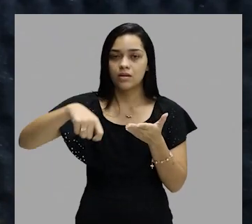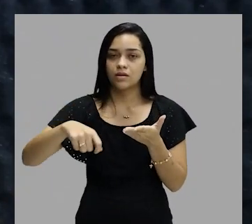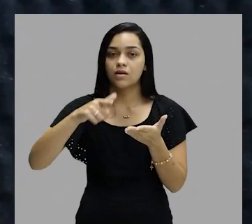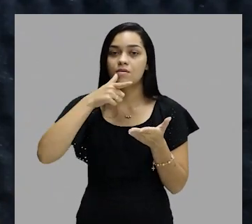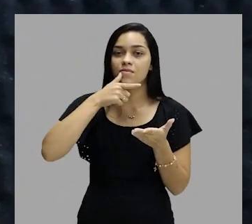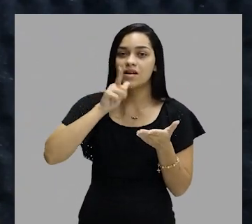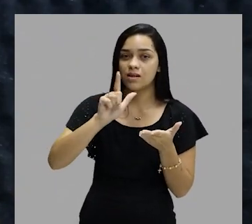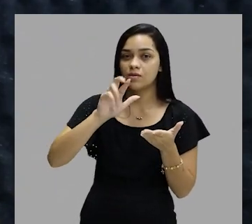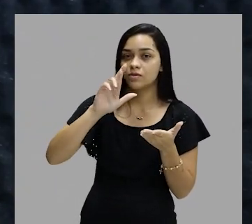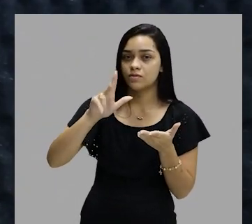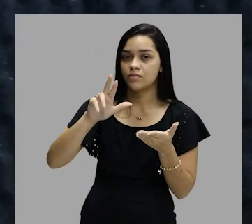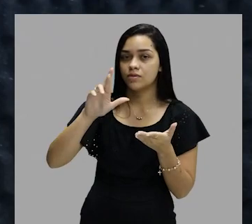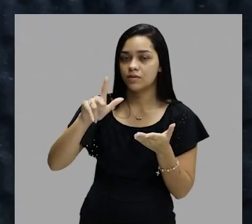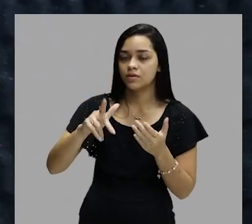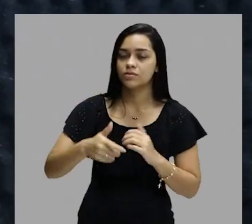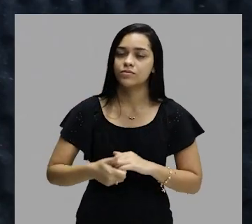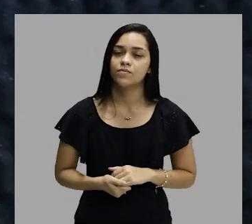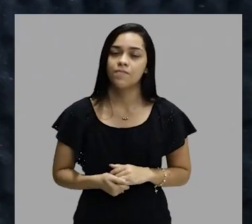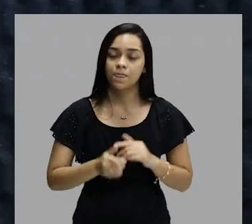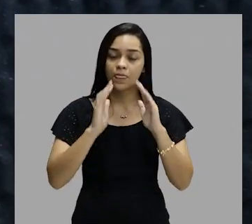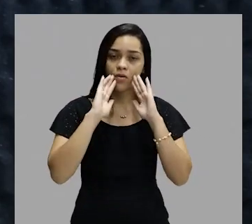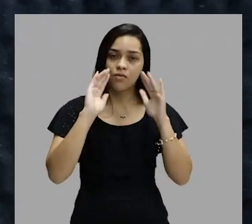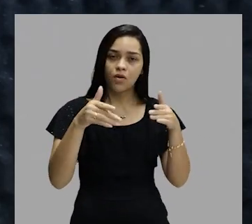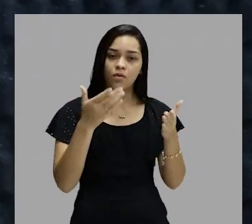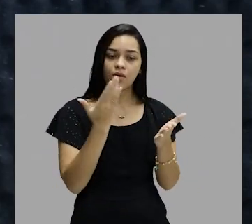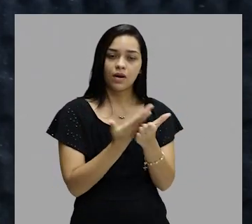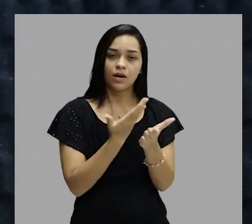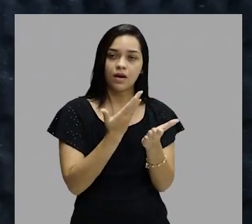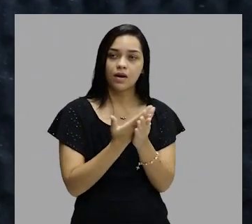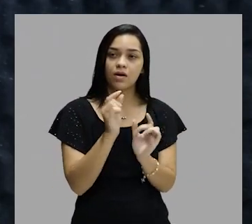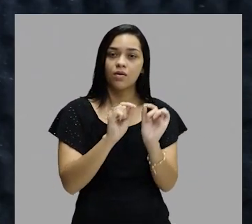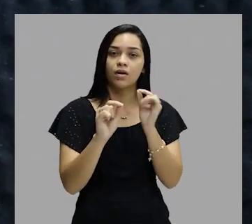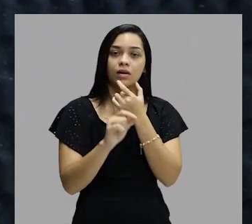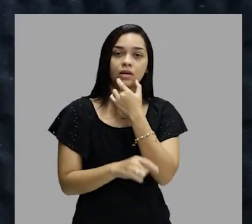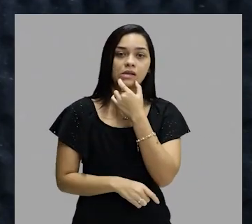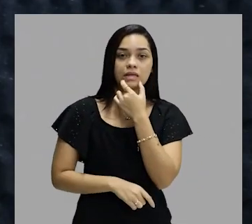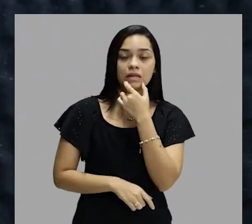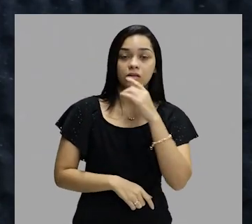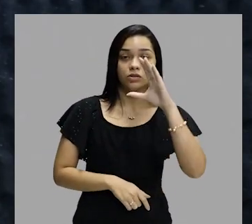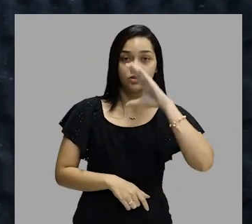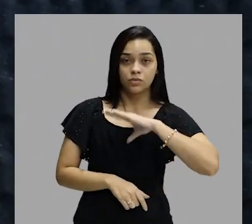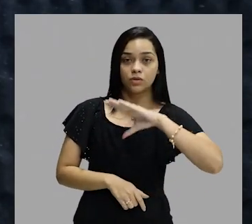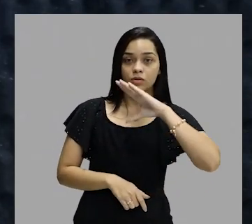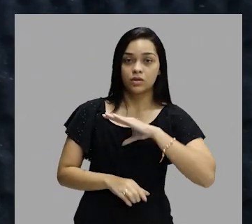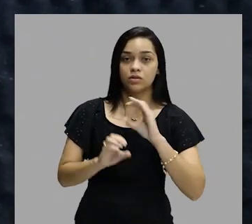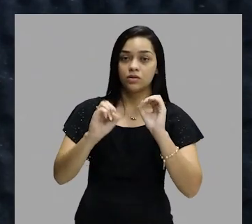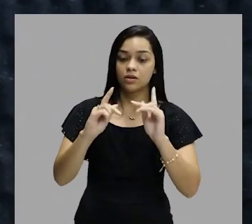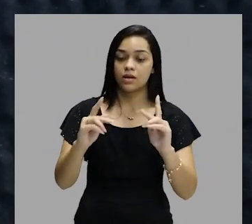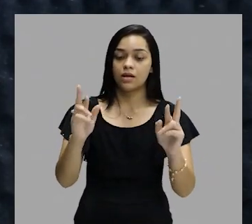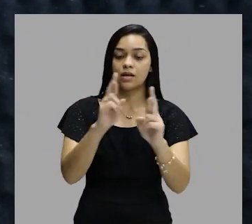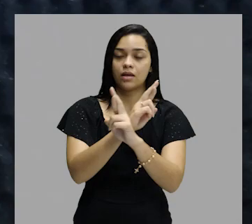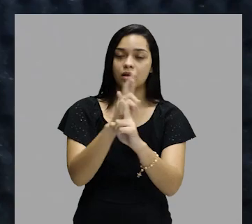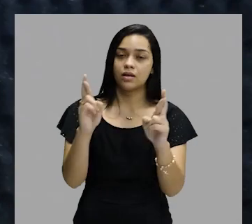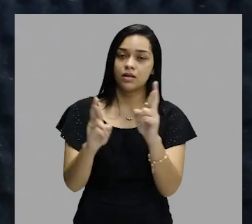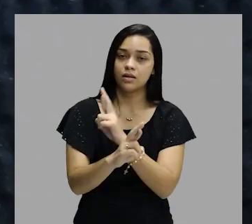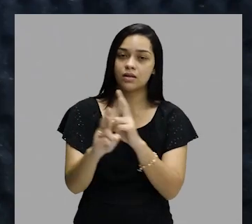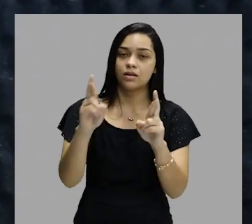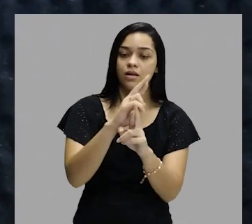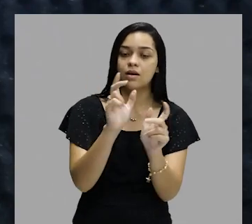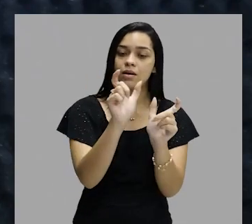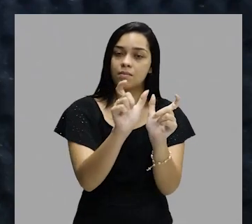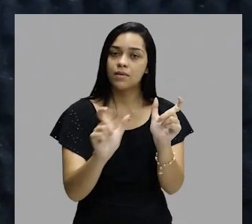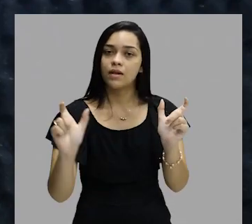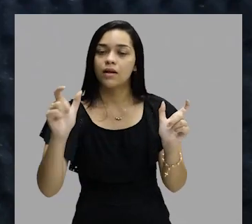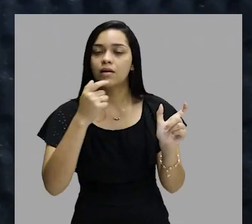língua estrangeira. O nosso foco aqui na nossa aula é o inglês e o português, né? A relação entre palavras